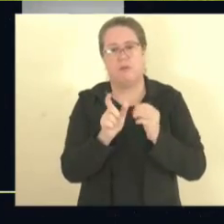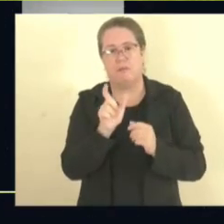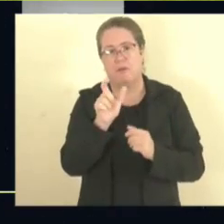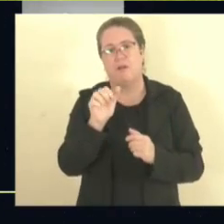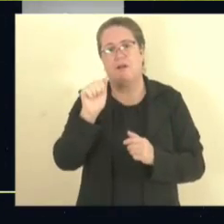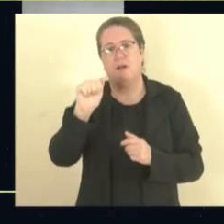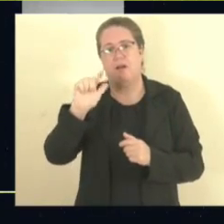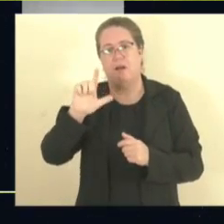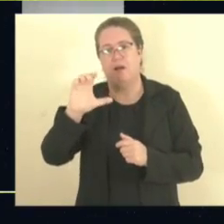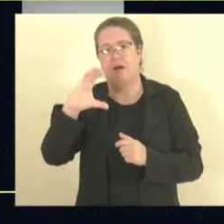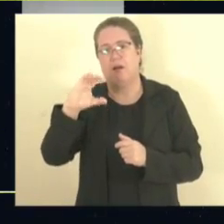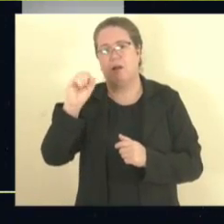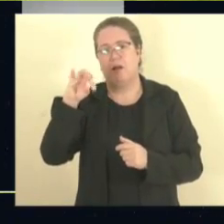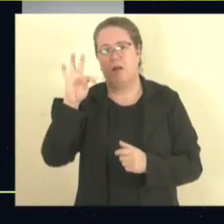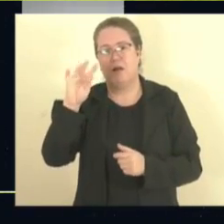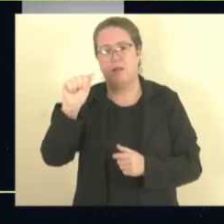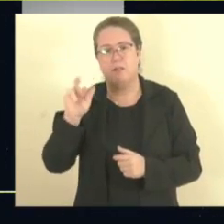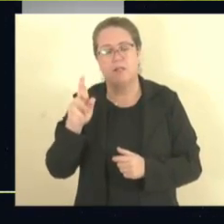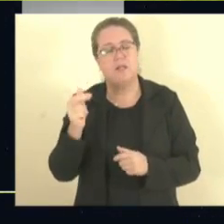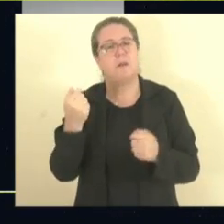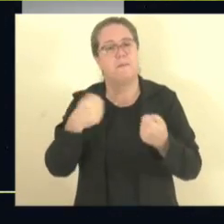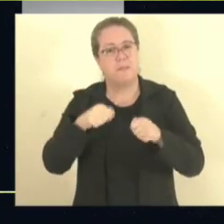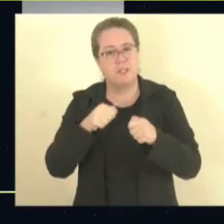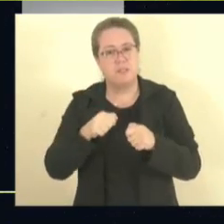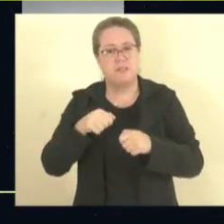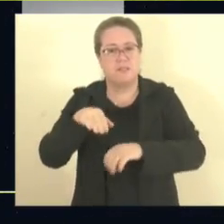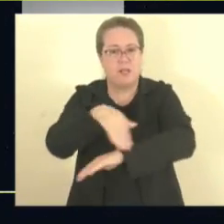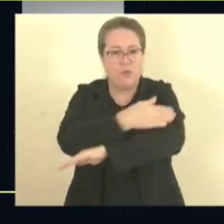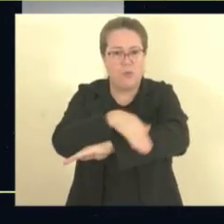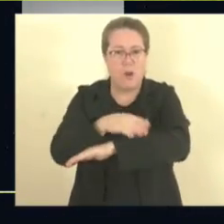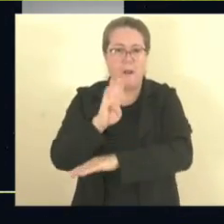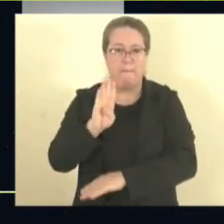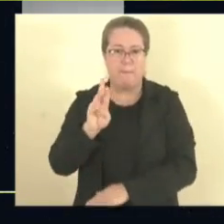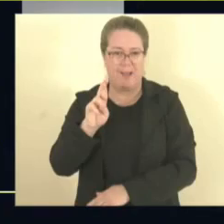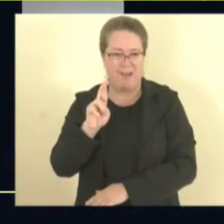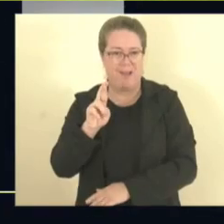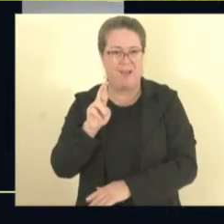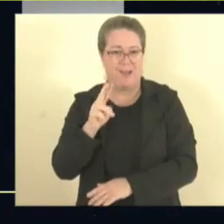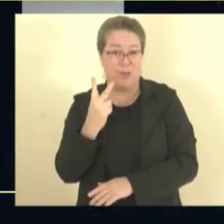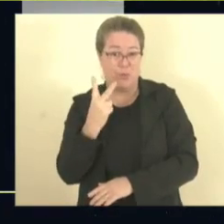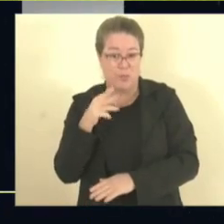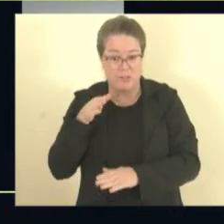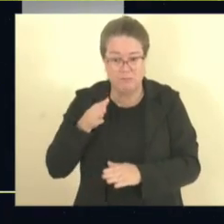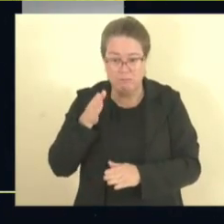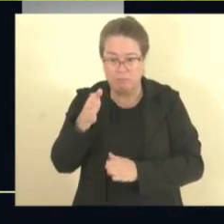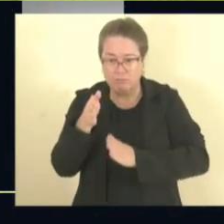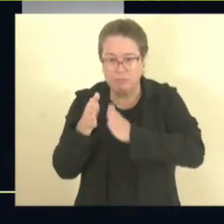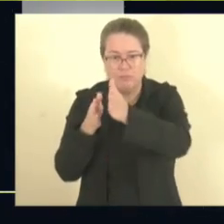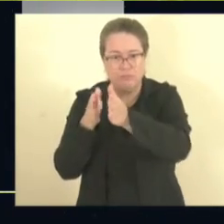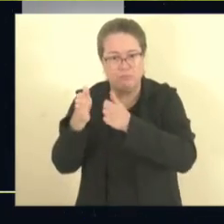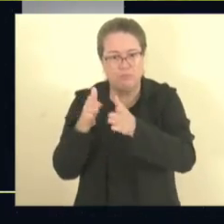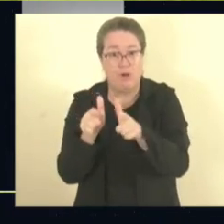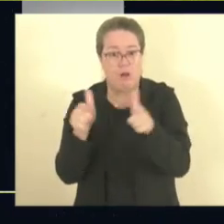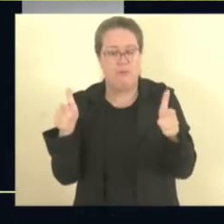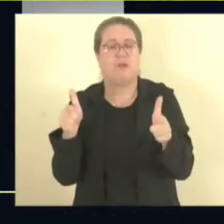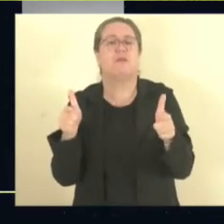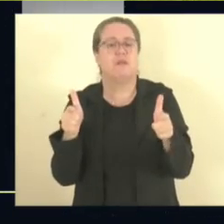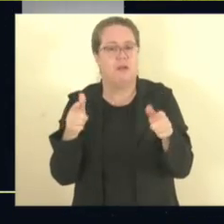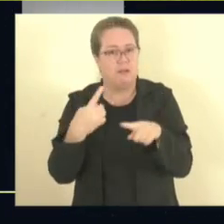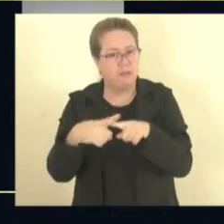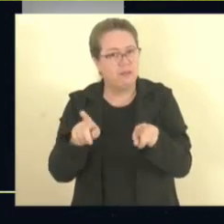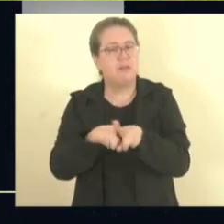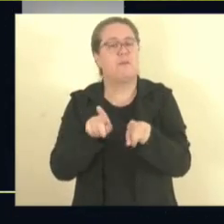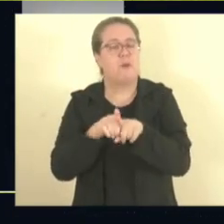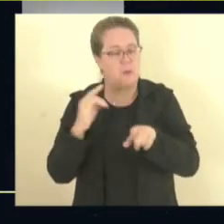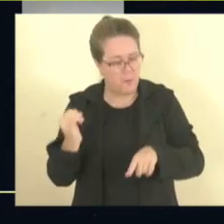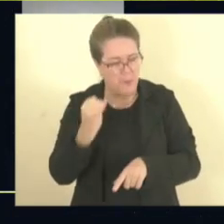de duplicação da nossa BR no norte do estado, fora outras obras de infraestrutura, também reforço as palavras do colega